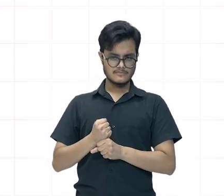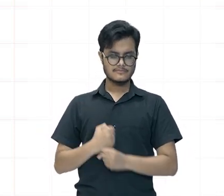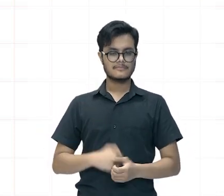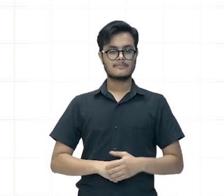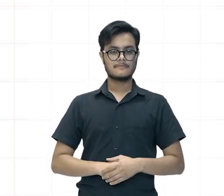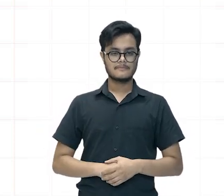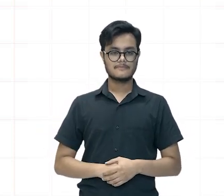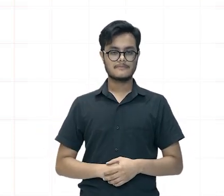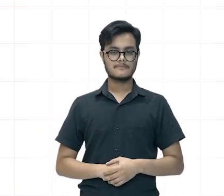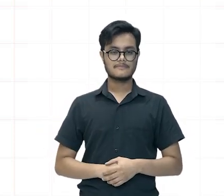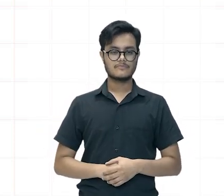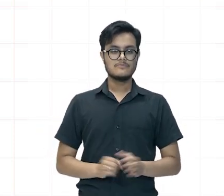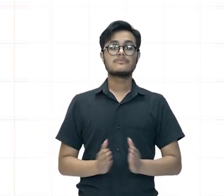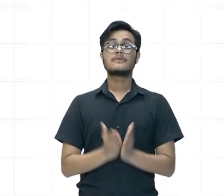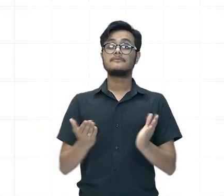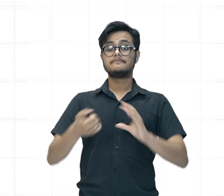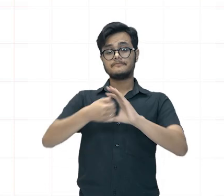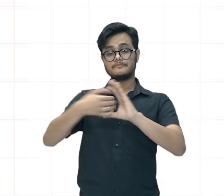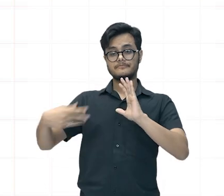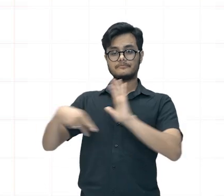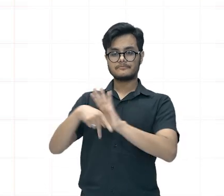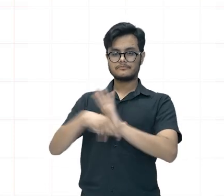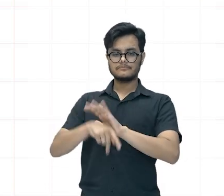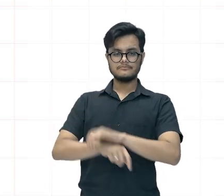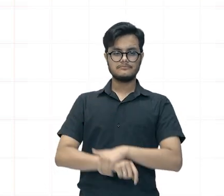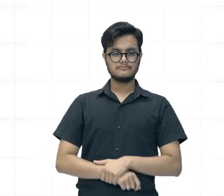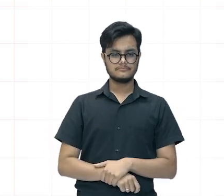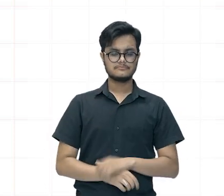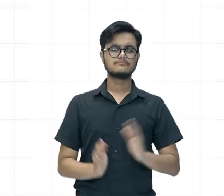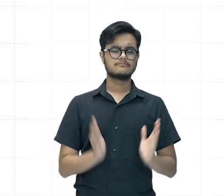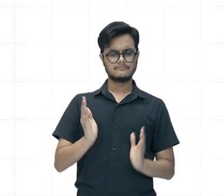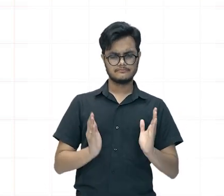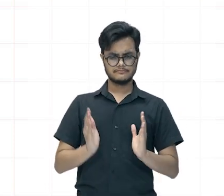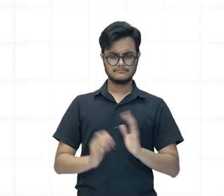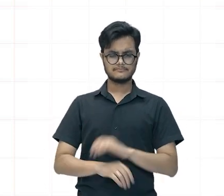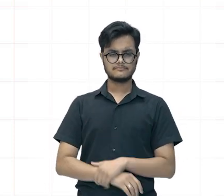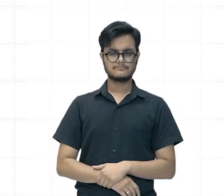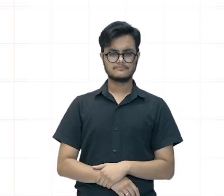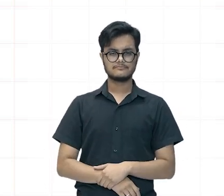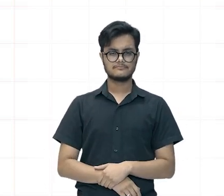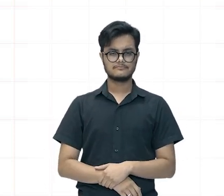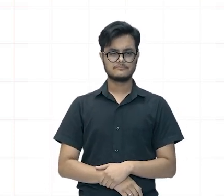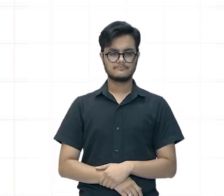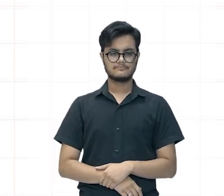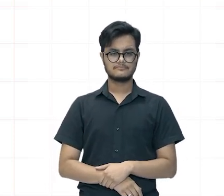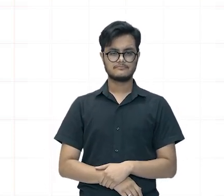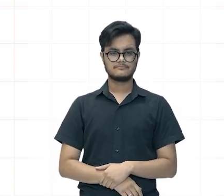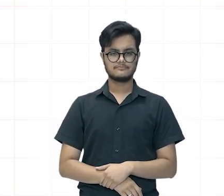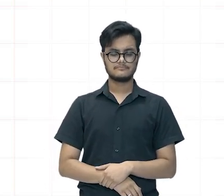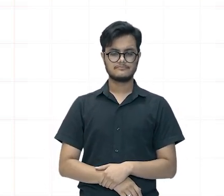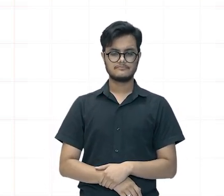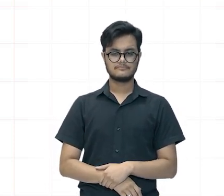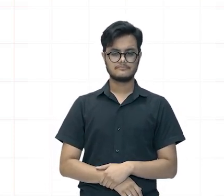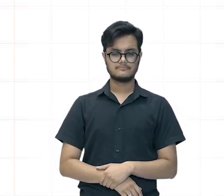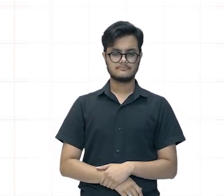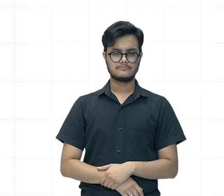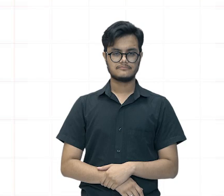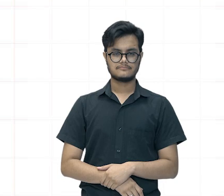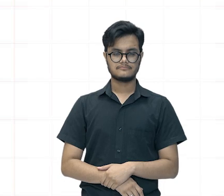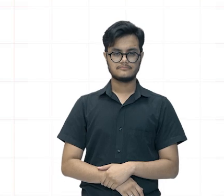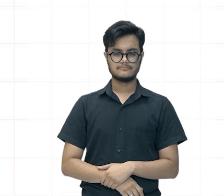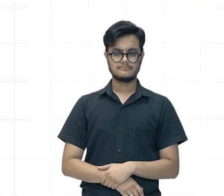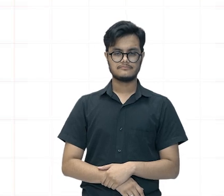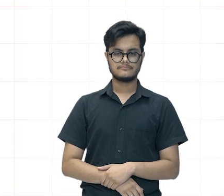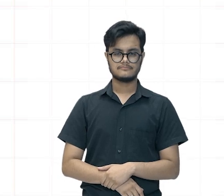anos. Então, quais são as características, então, desse período, professora, tá? Que nós chamamos, então, aí de Alta Idade